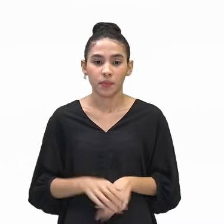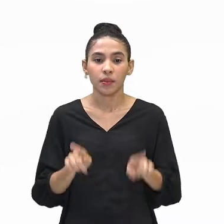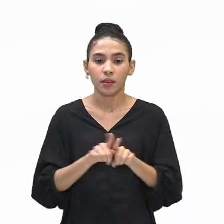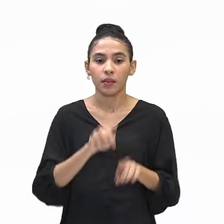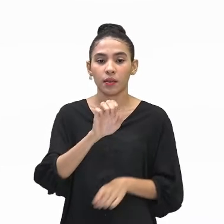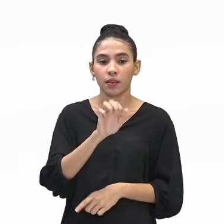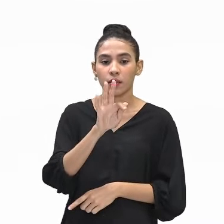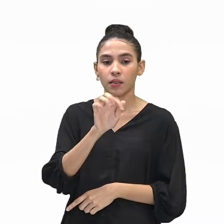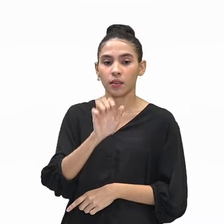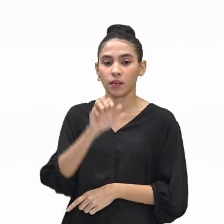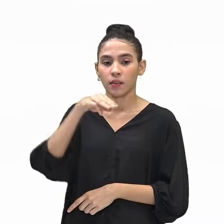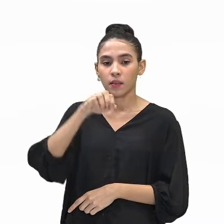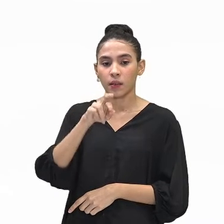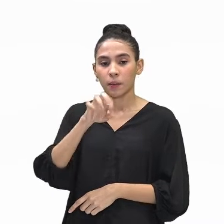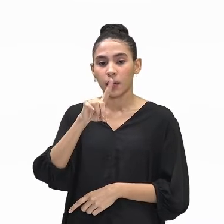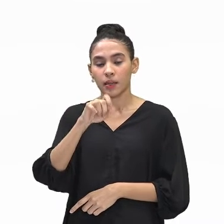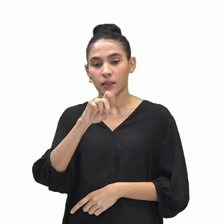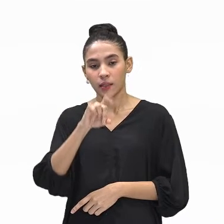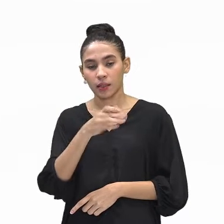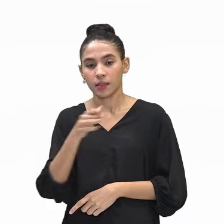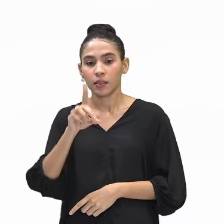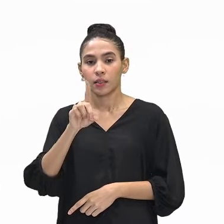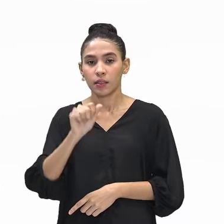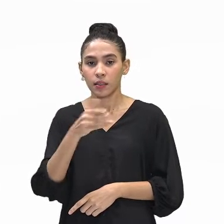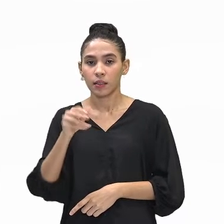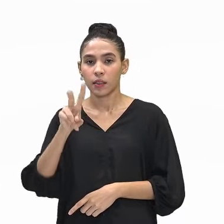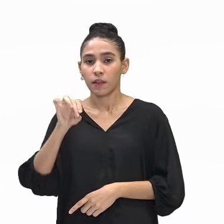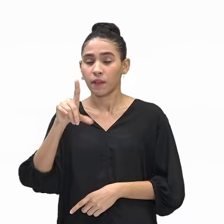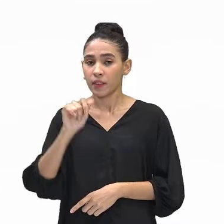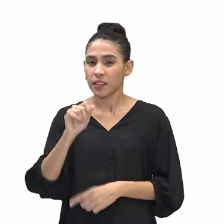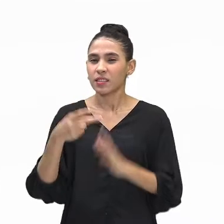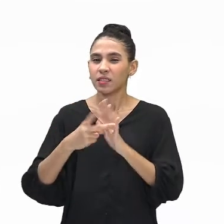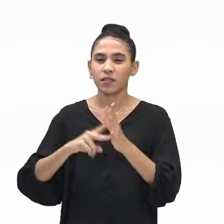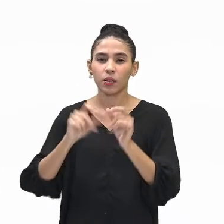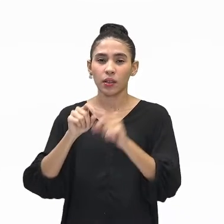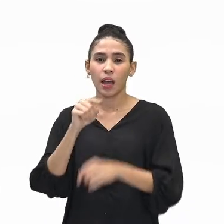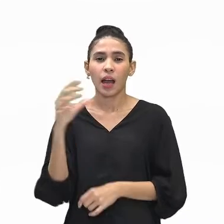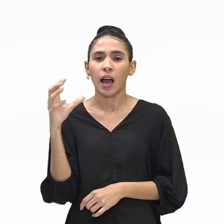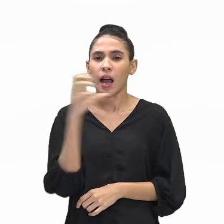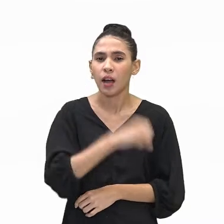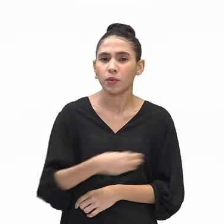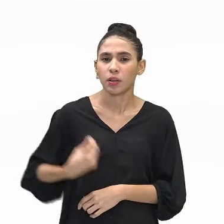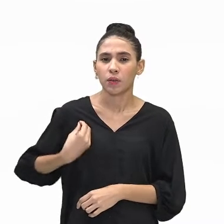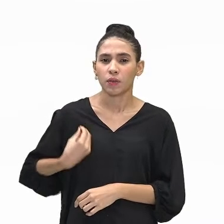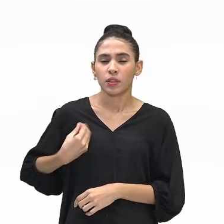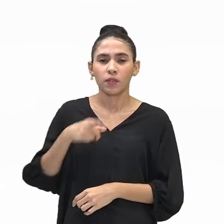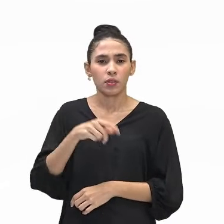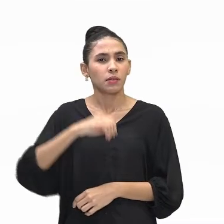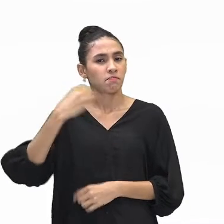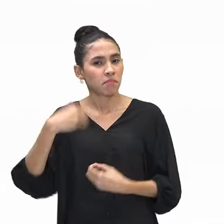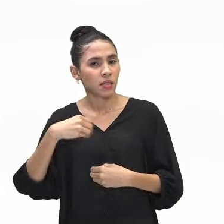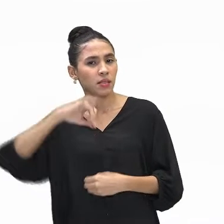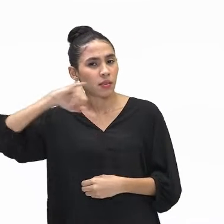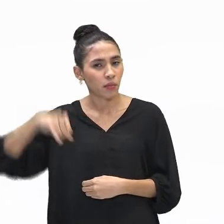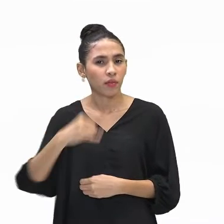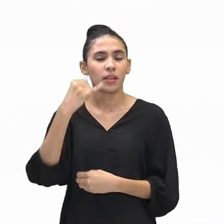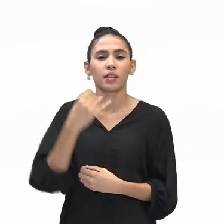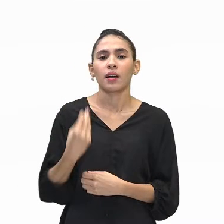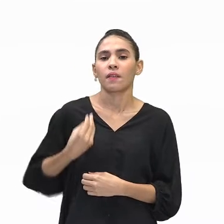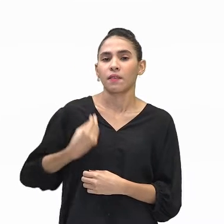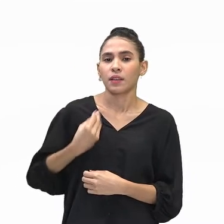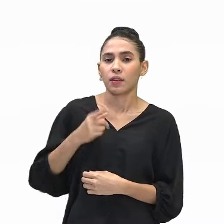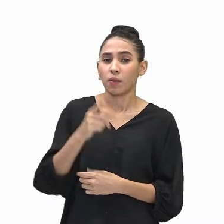vida. O que isso quer dizer, professora? É que a vida é muito rápida, então você tem que aproveitar a vida, você tem que ser feliz.